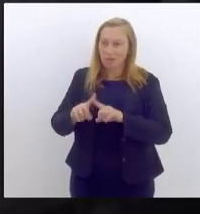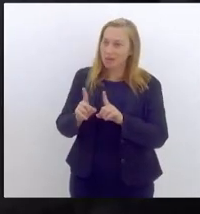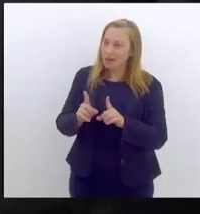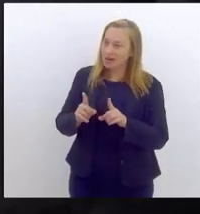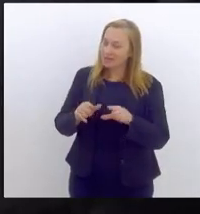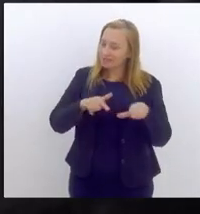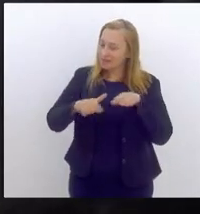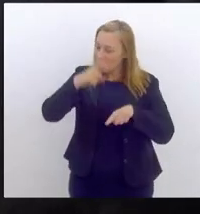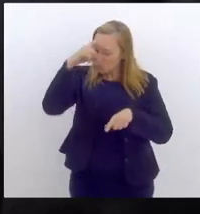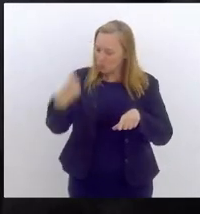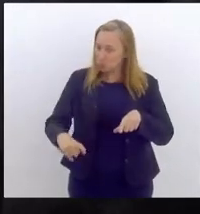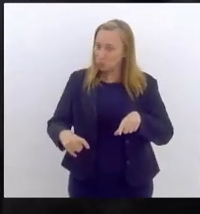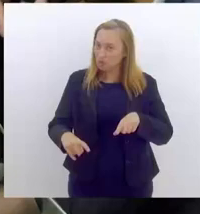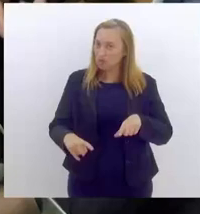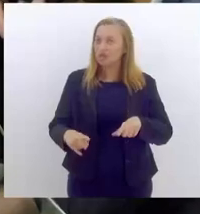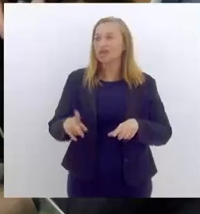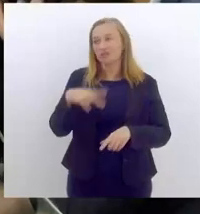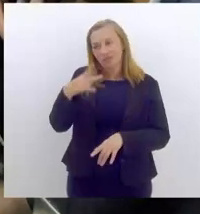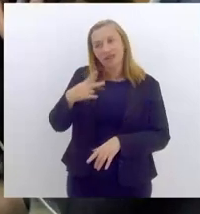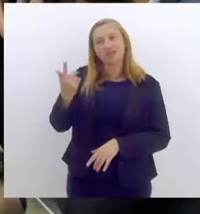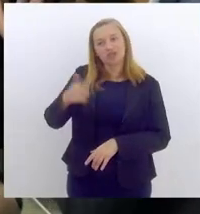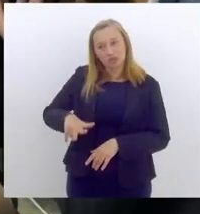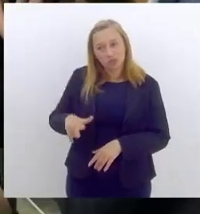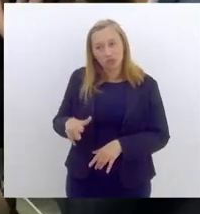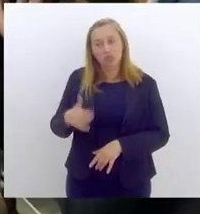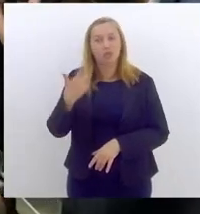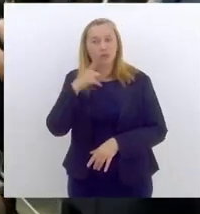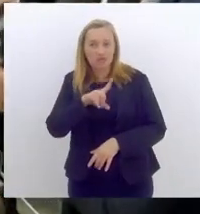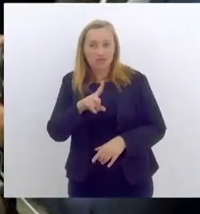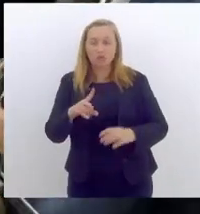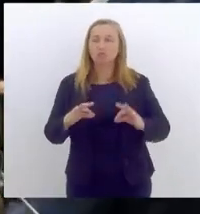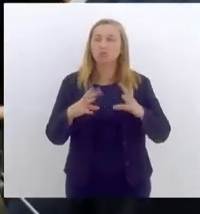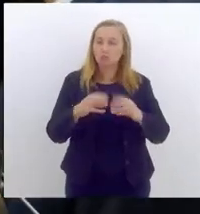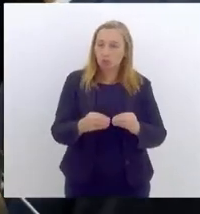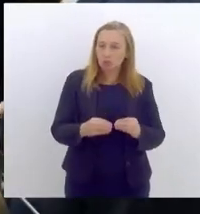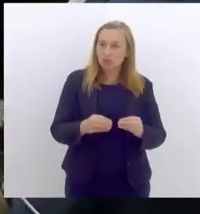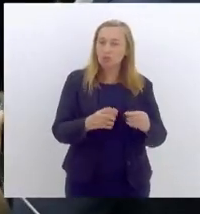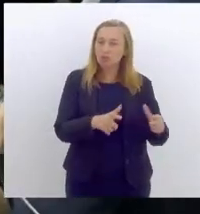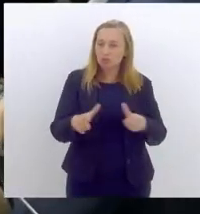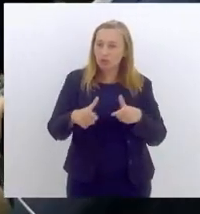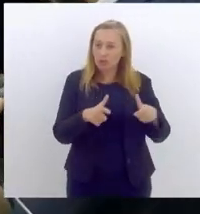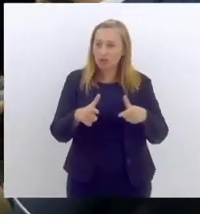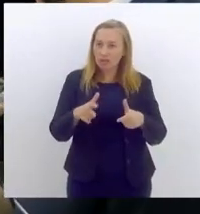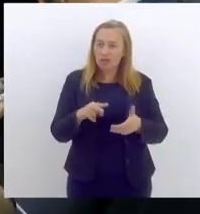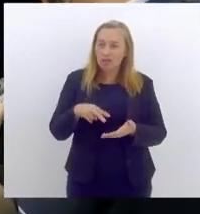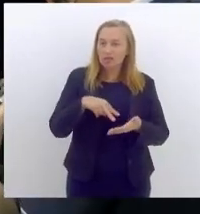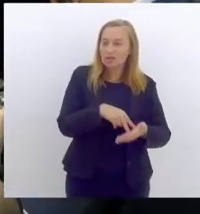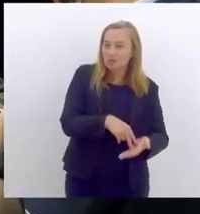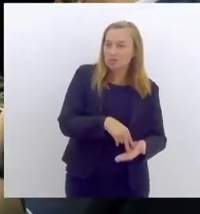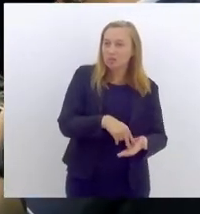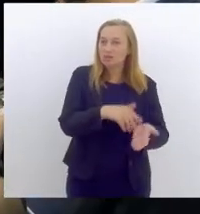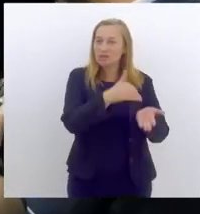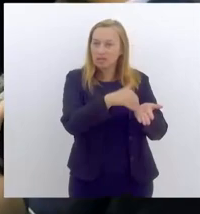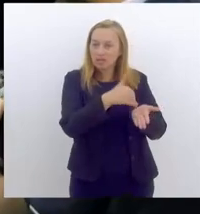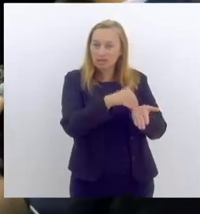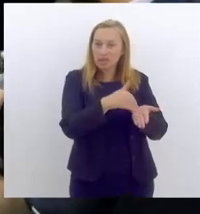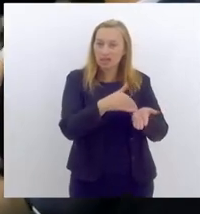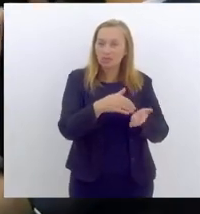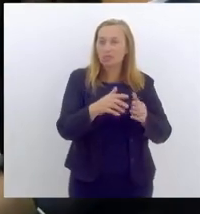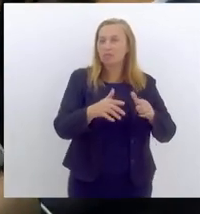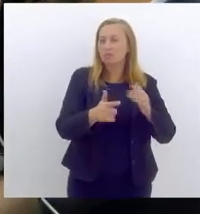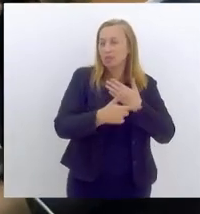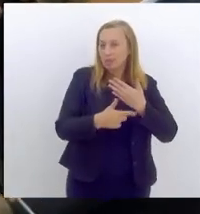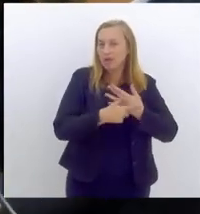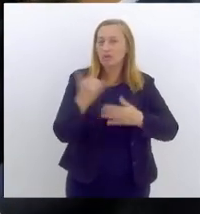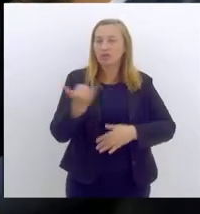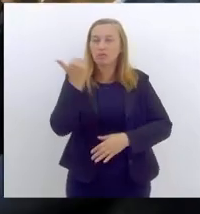trabalhador. E reafirmando o teu espaço, conquistando espaço com todos, assumiu a Secretaria de Governo, desenvolveu um papel importante, um momento nós